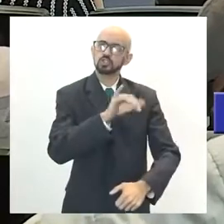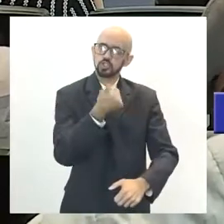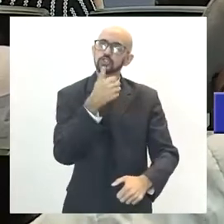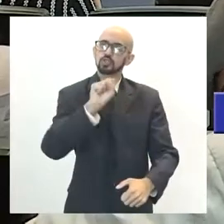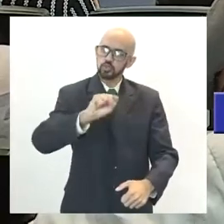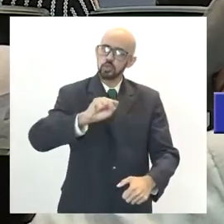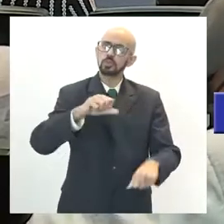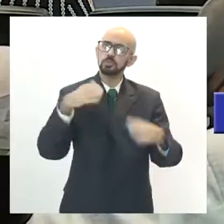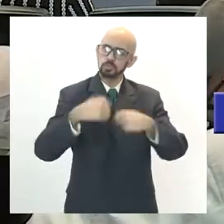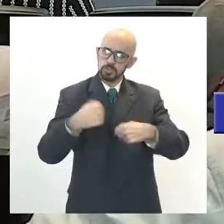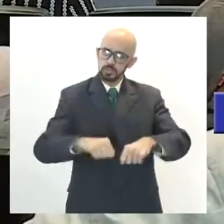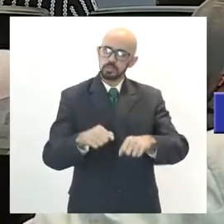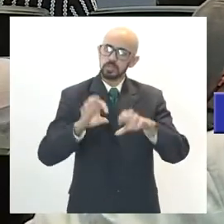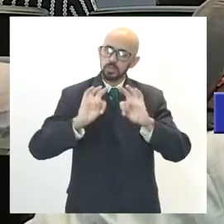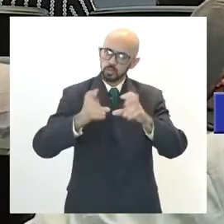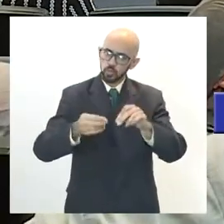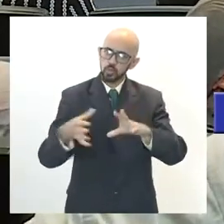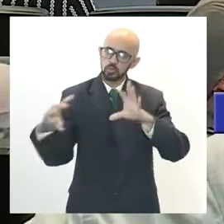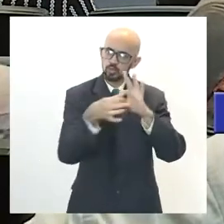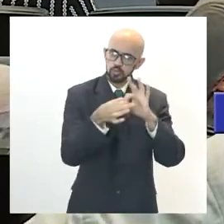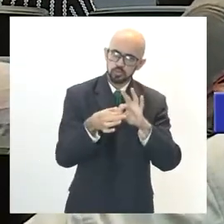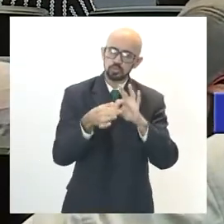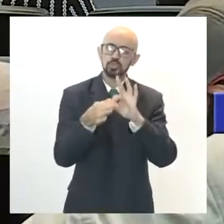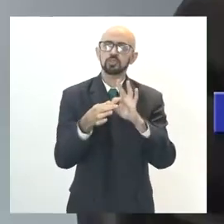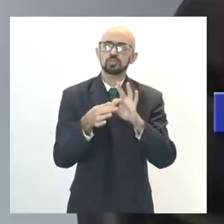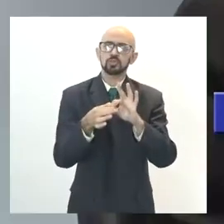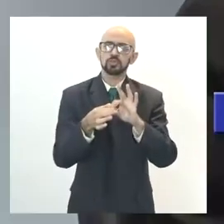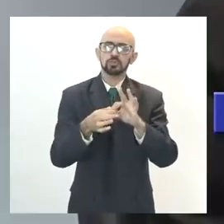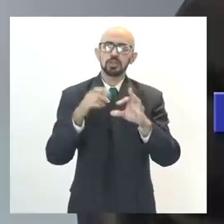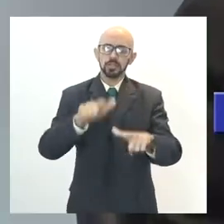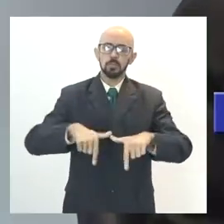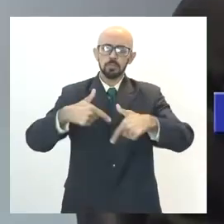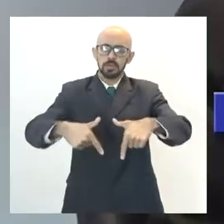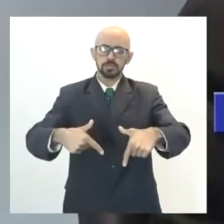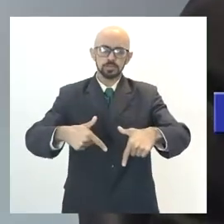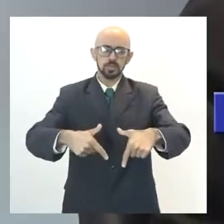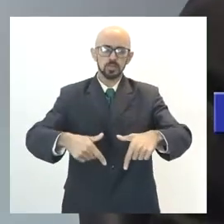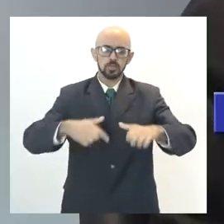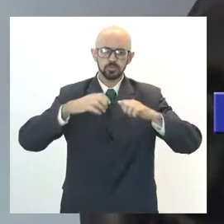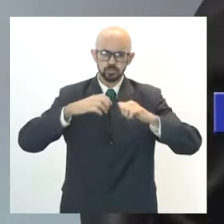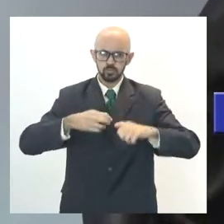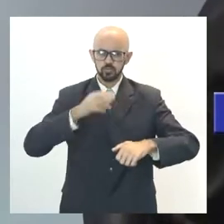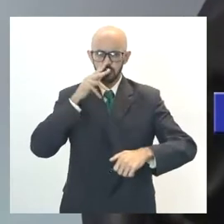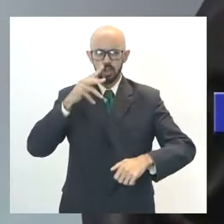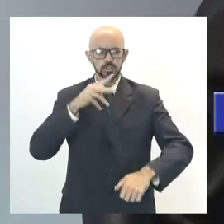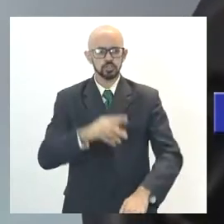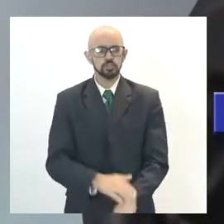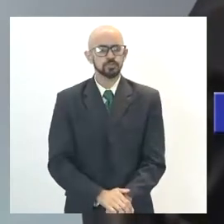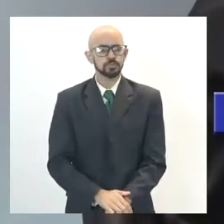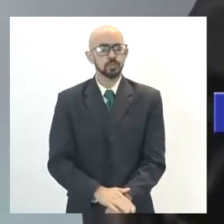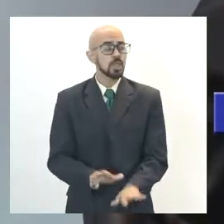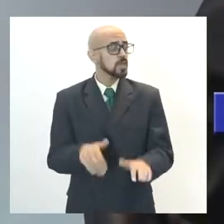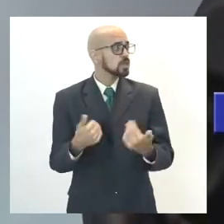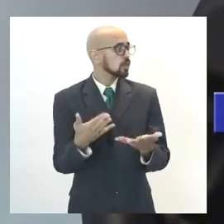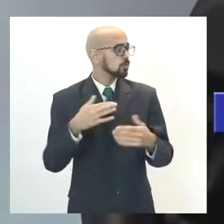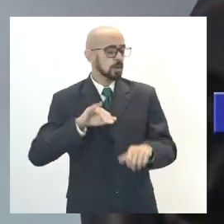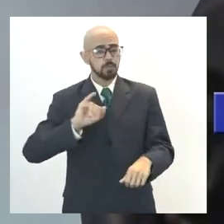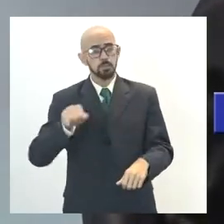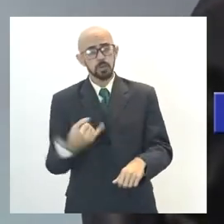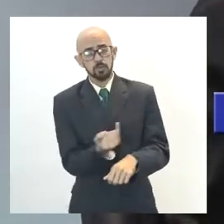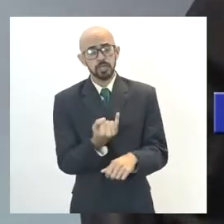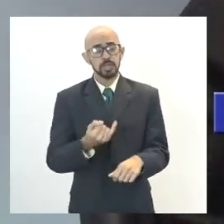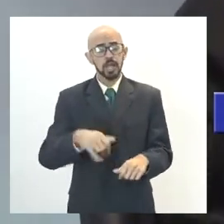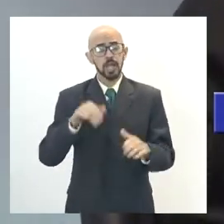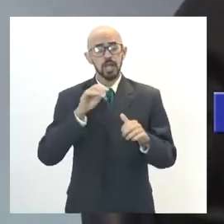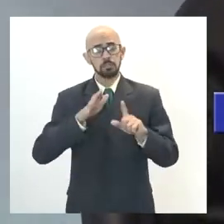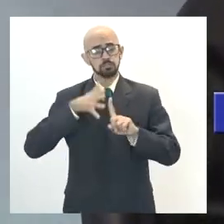mobilizado para ser um ato de grande de grande expressão somente para aproveitar para lavanda